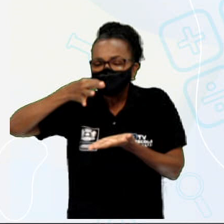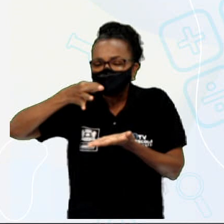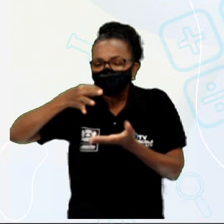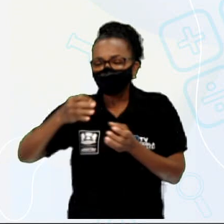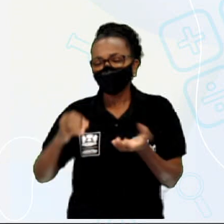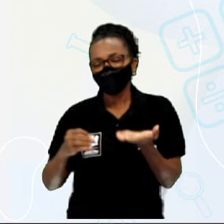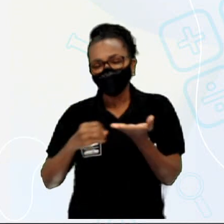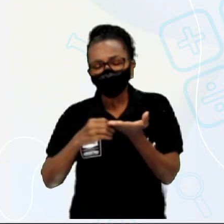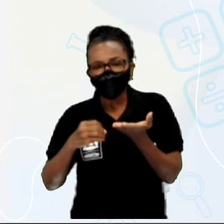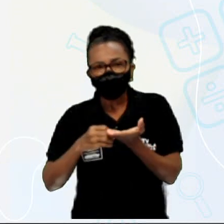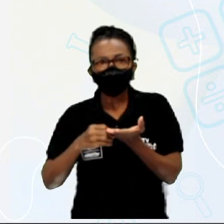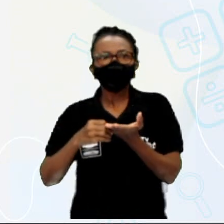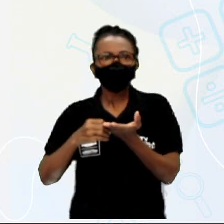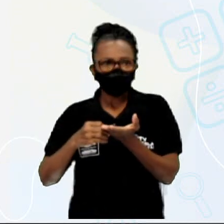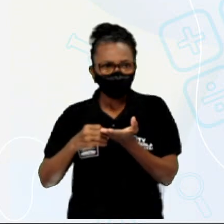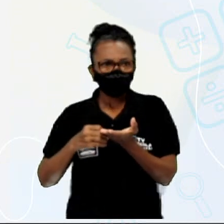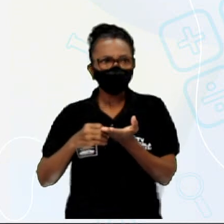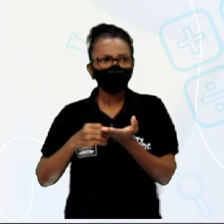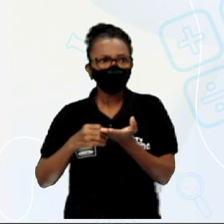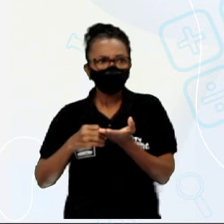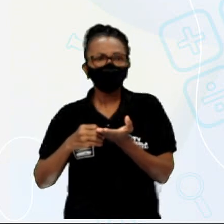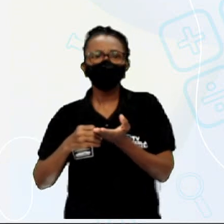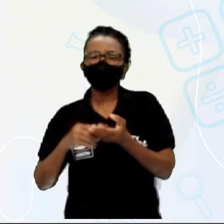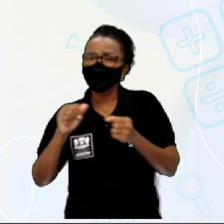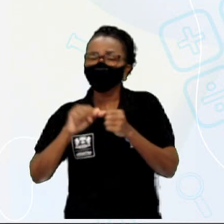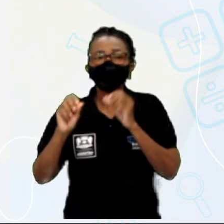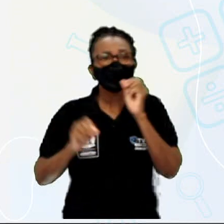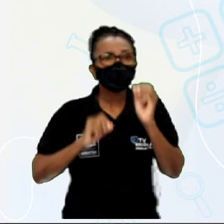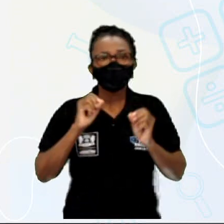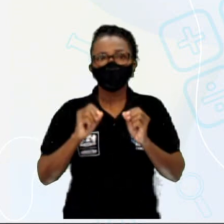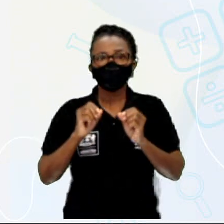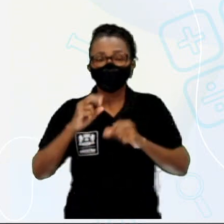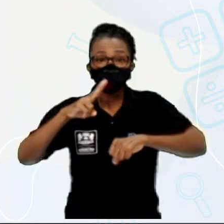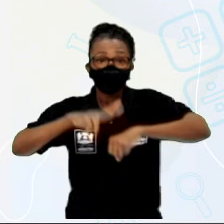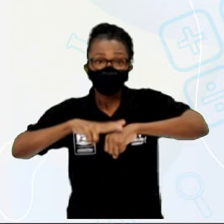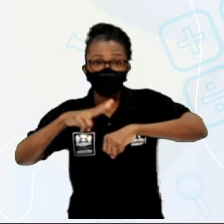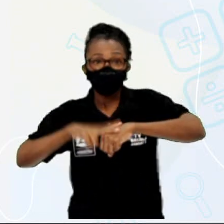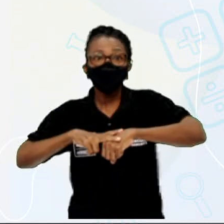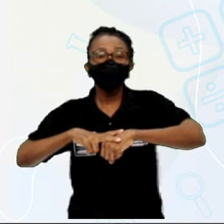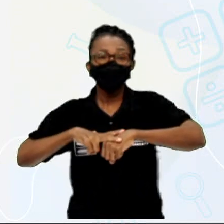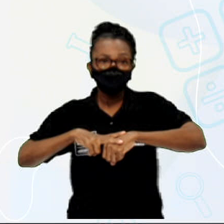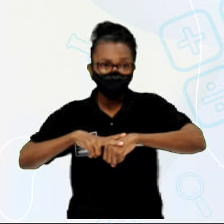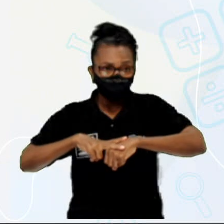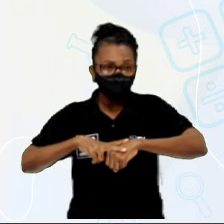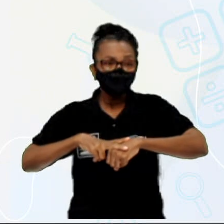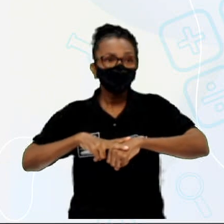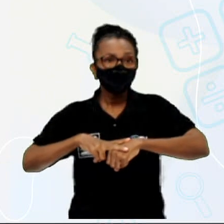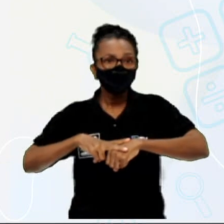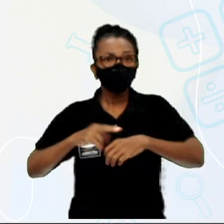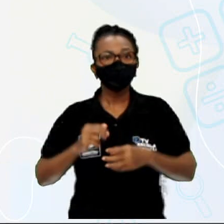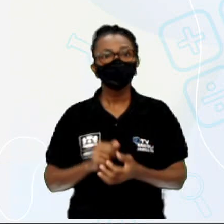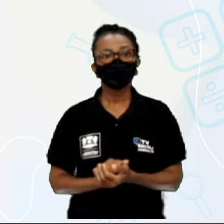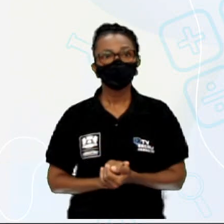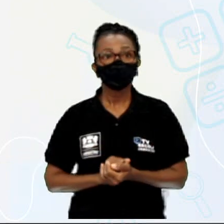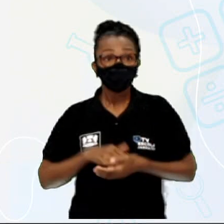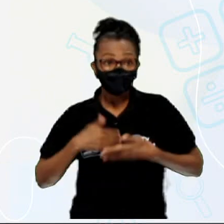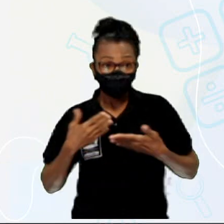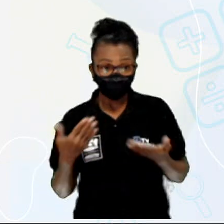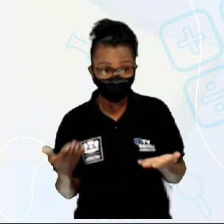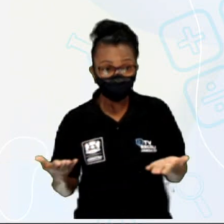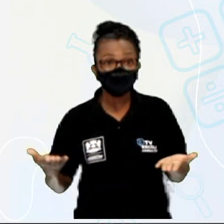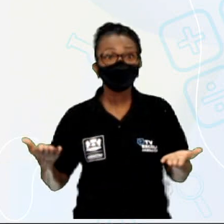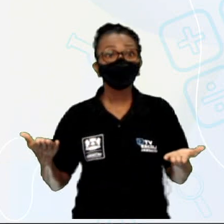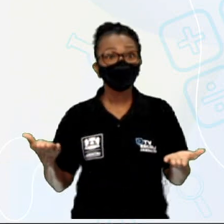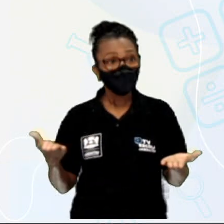caneca, ela foi confeccionada com o quê? Com vidro, né? Feita com porcelana. E aí,